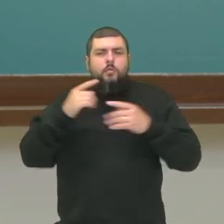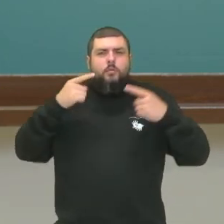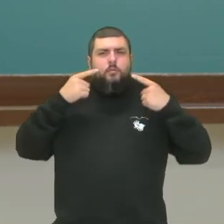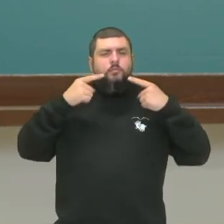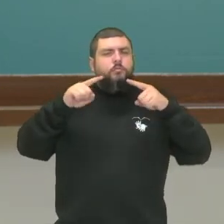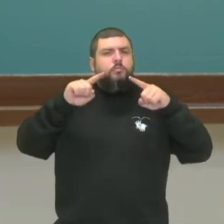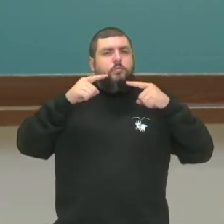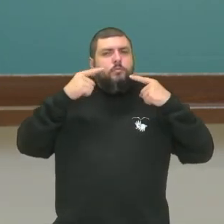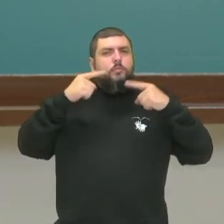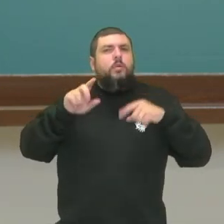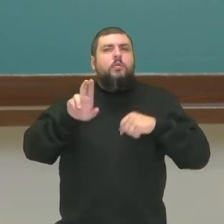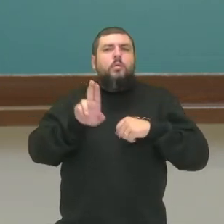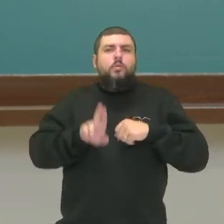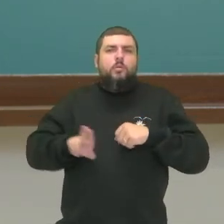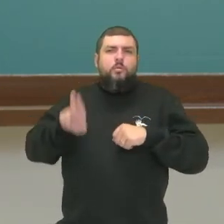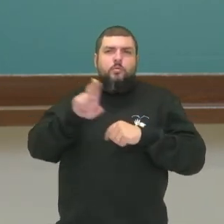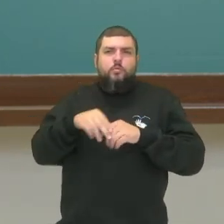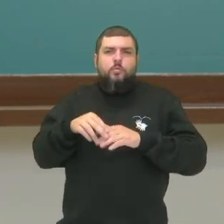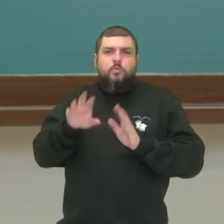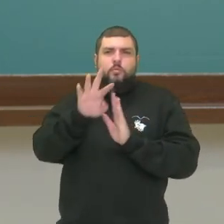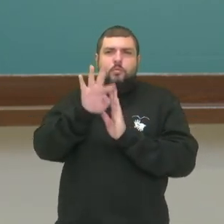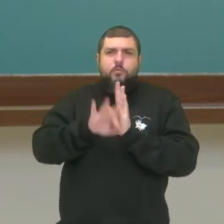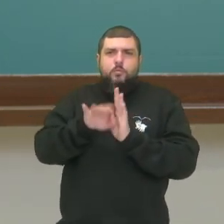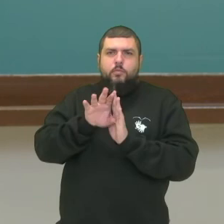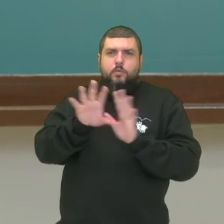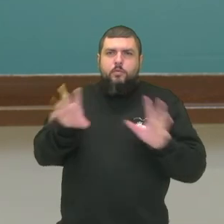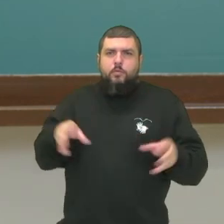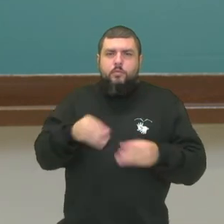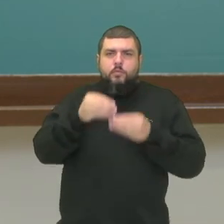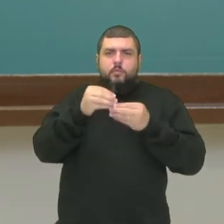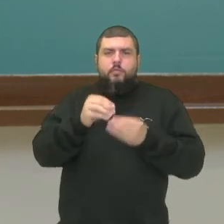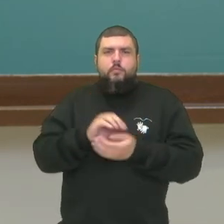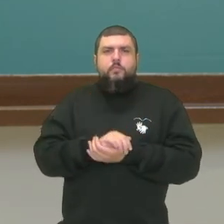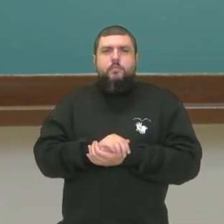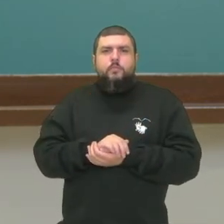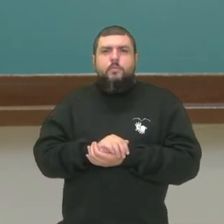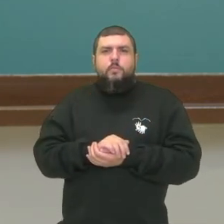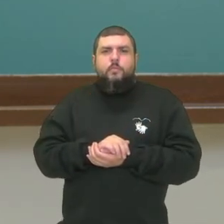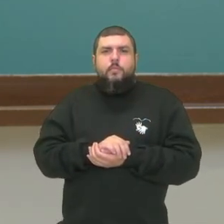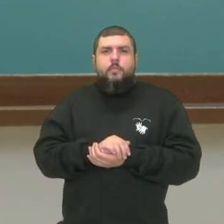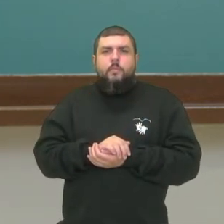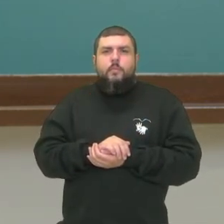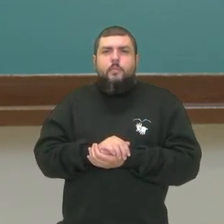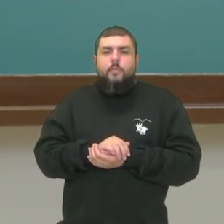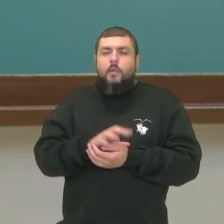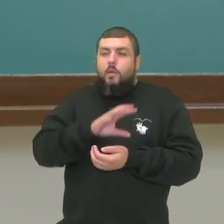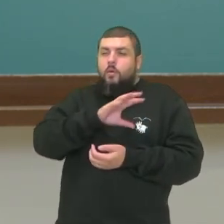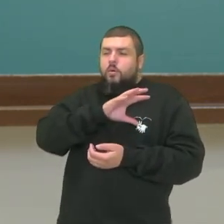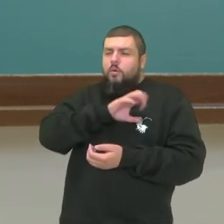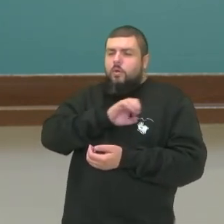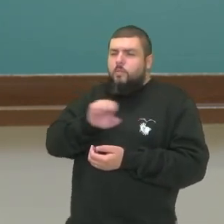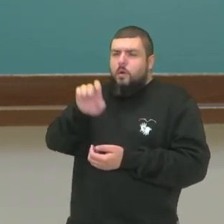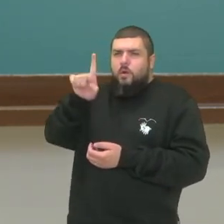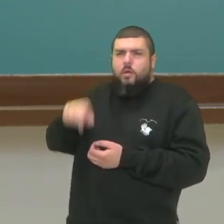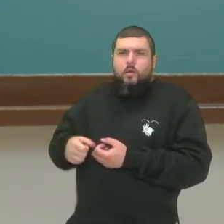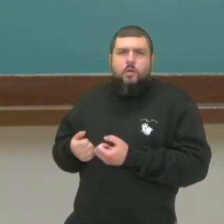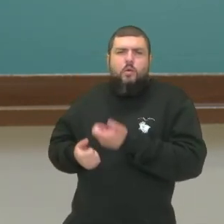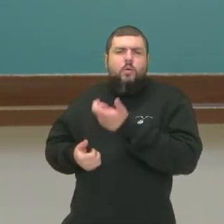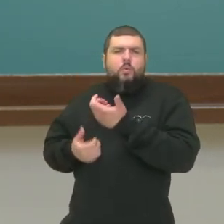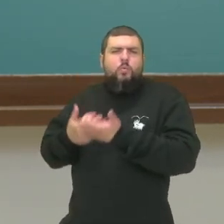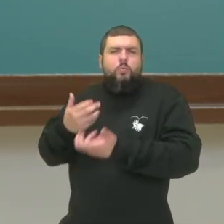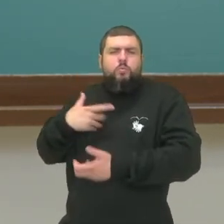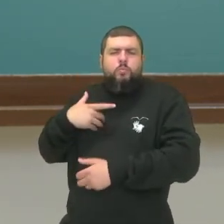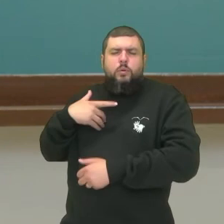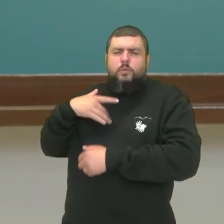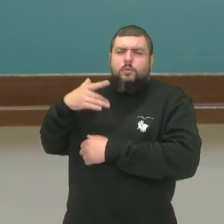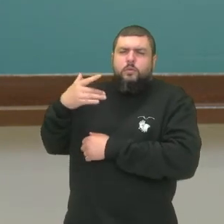a intertextualidade, né? Amor é fogo que arde sem se ver, é ferida que dói e não se